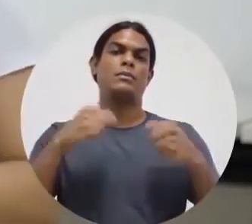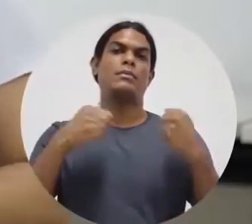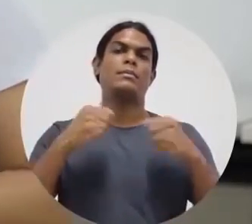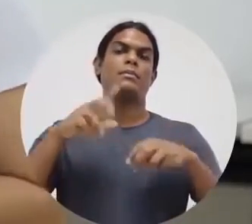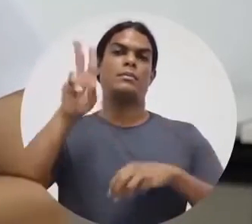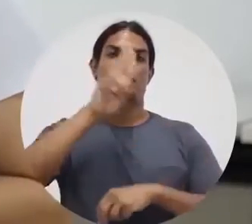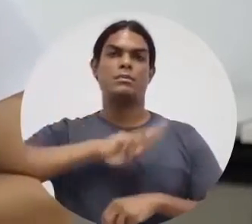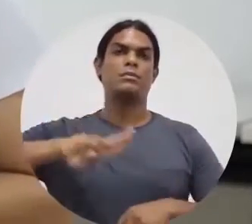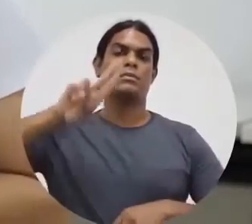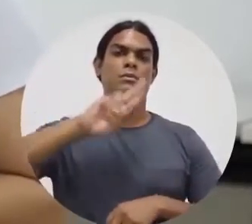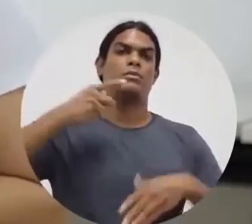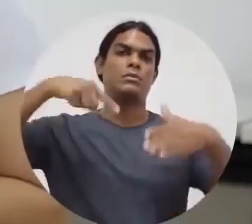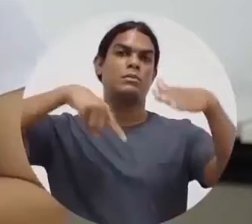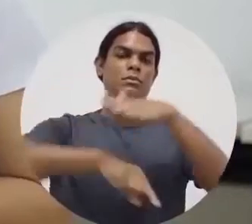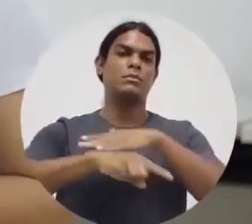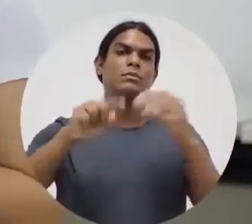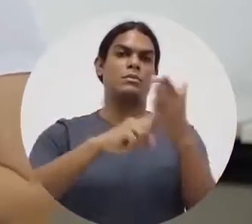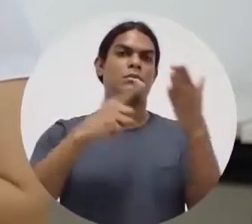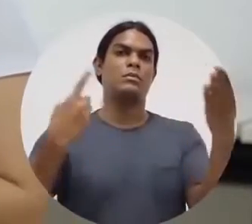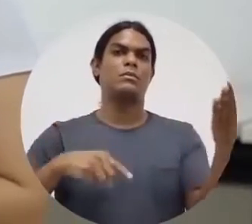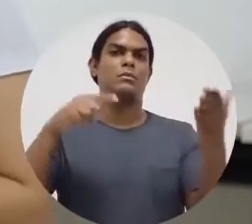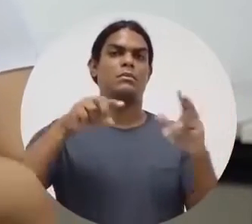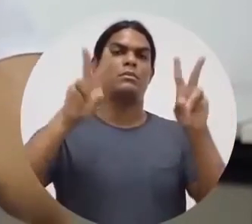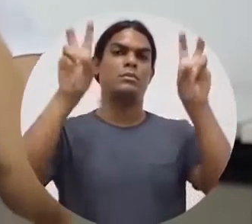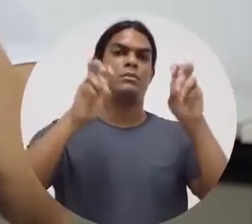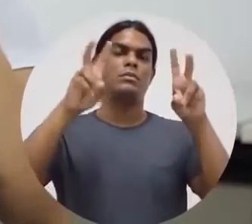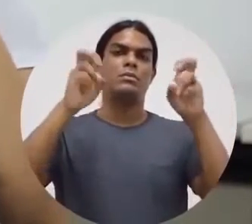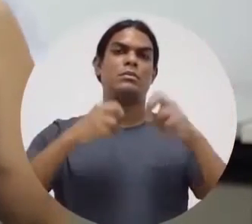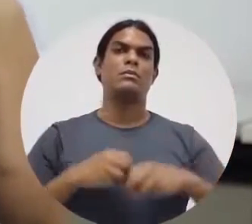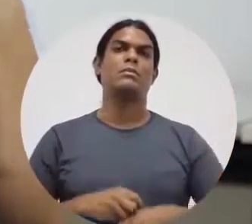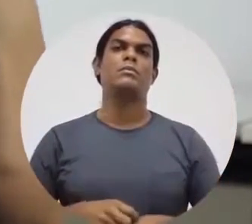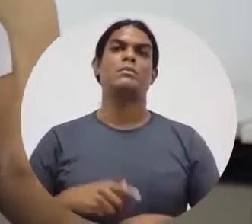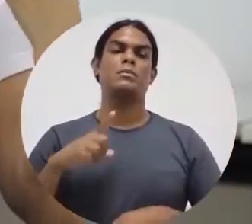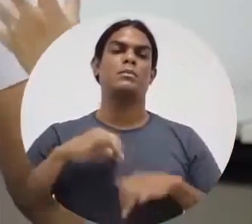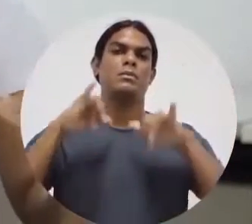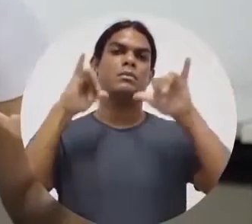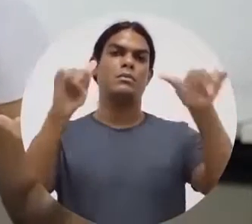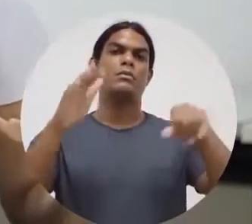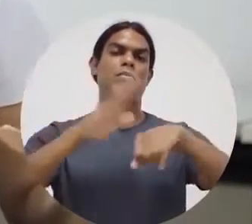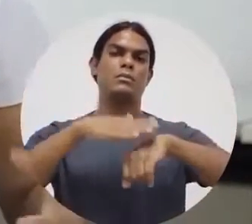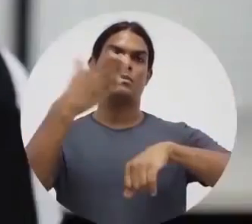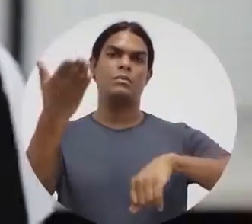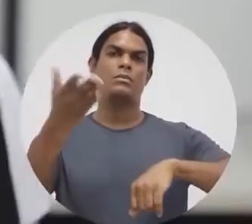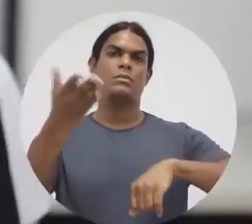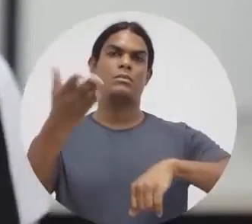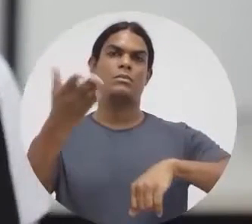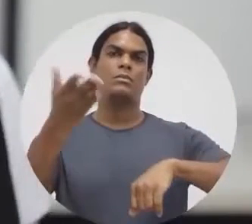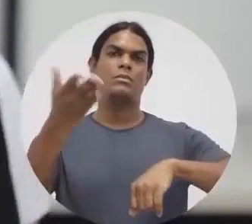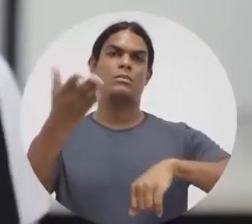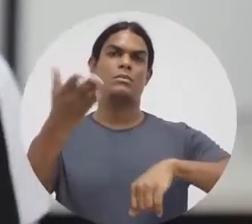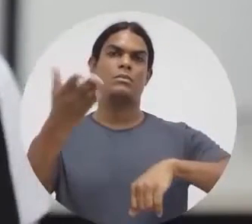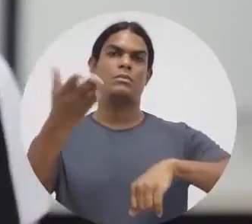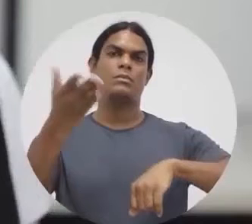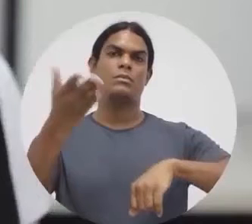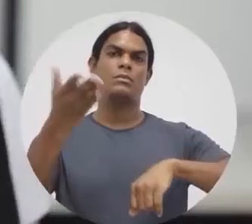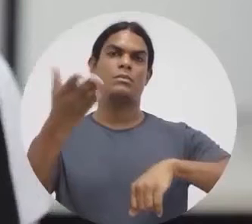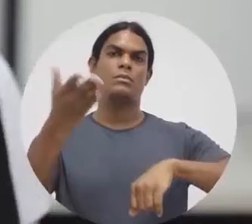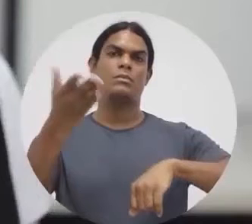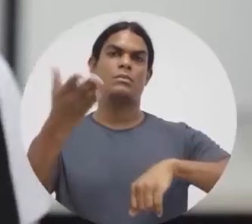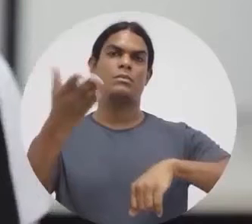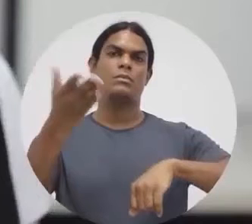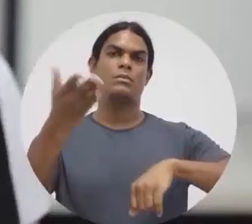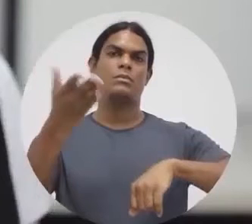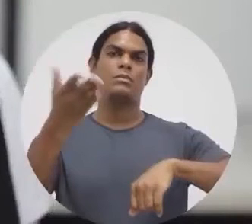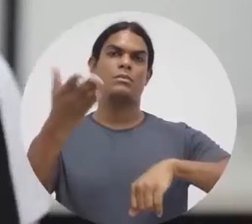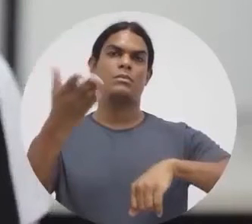você deve se aprofundar no caderno para que você tenha informações mais completas. Ícone de